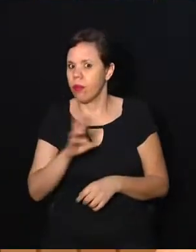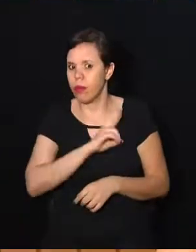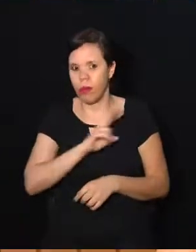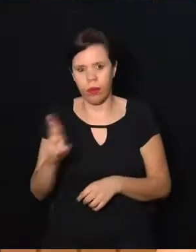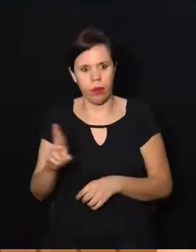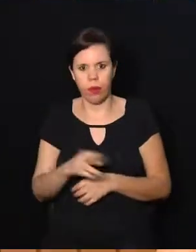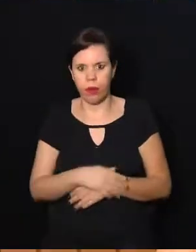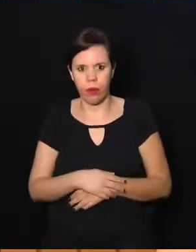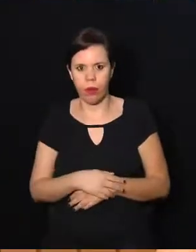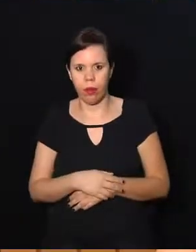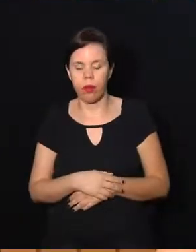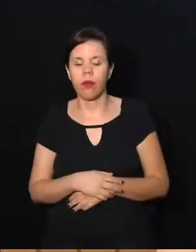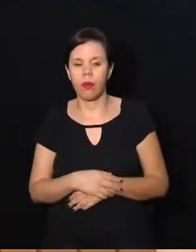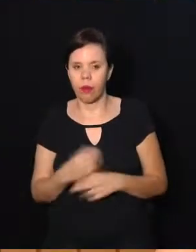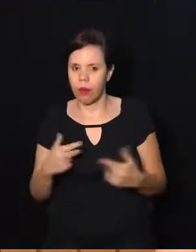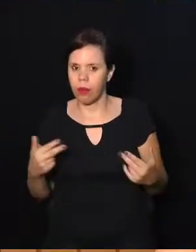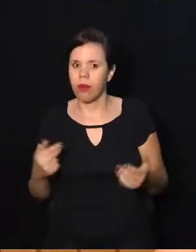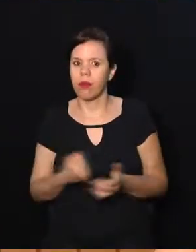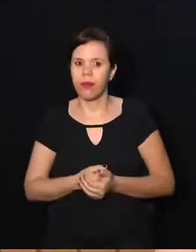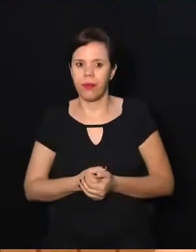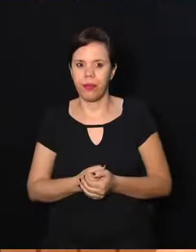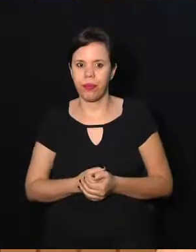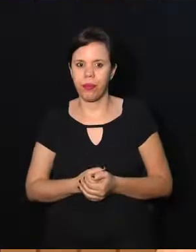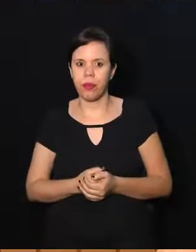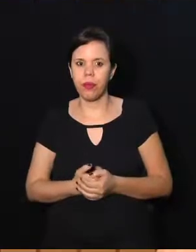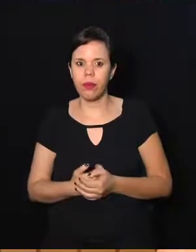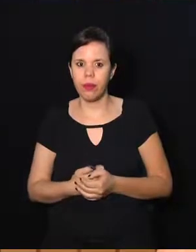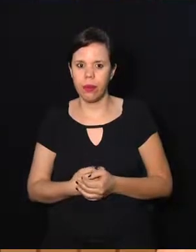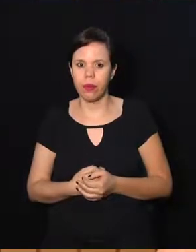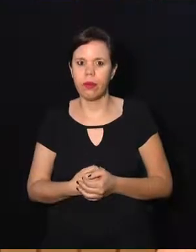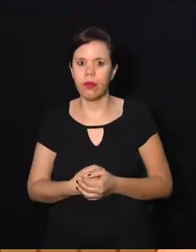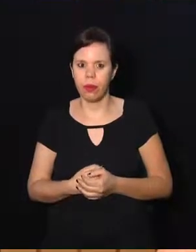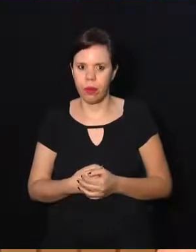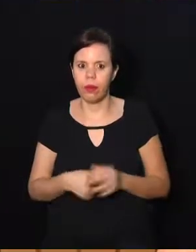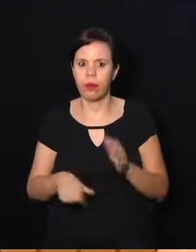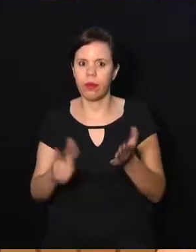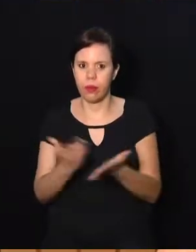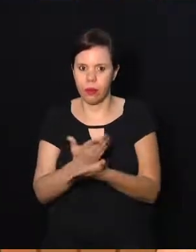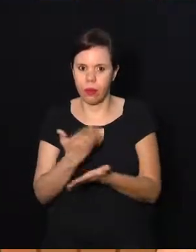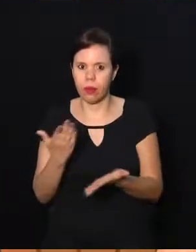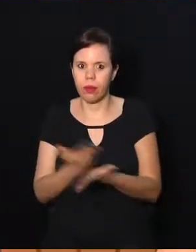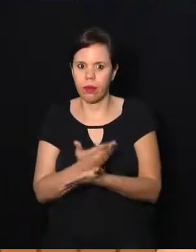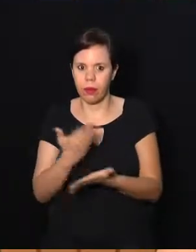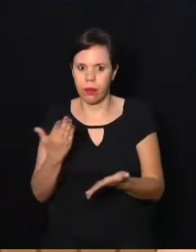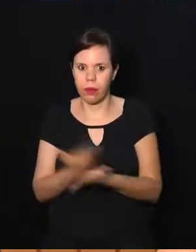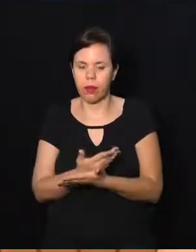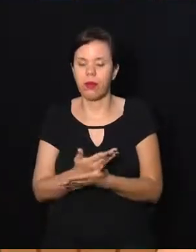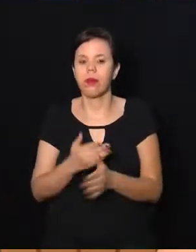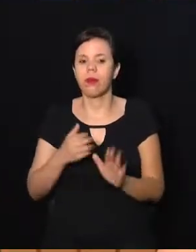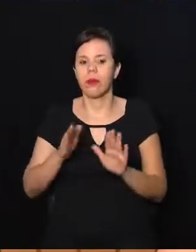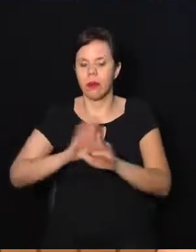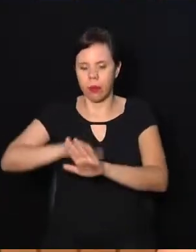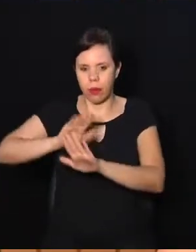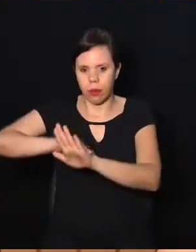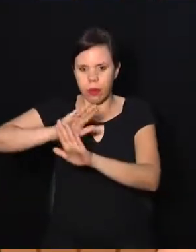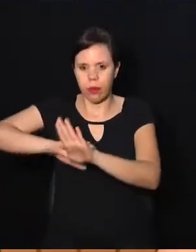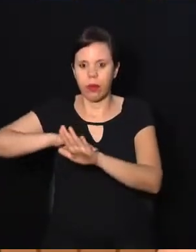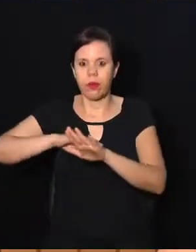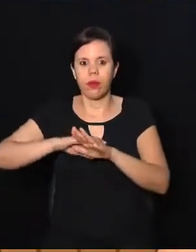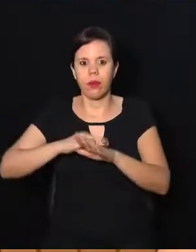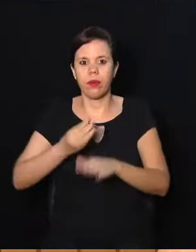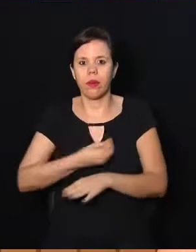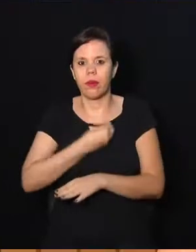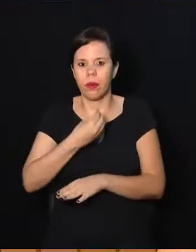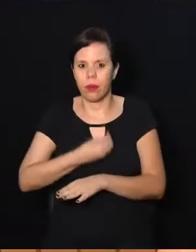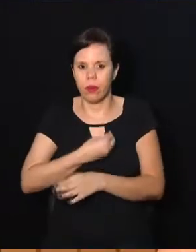religiosa, mas é algo que está nos livros de embriologia, que a vida começa